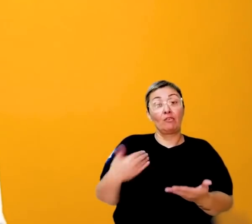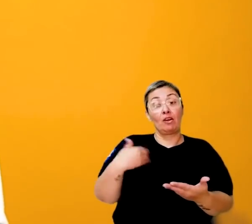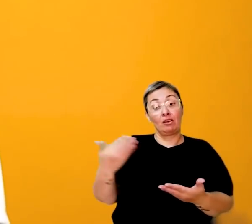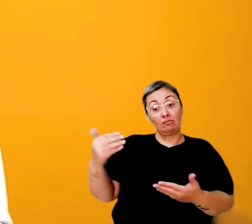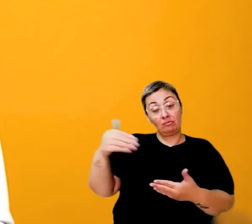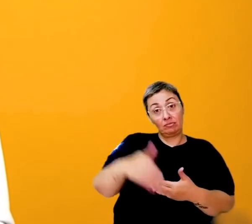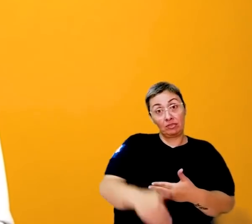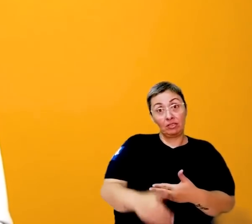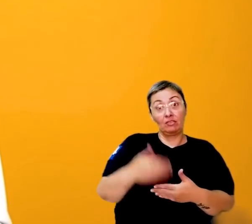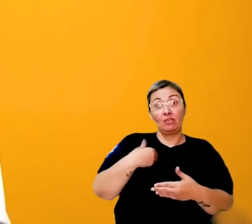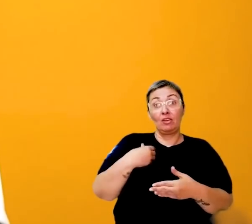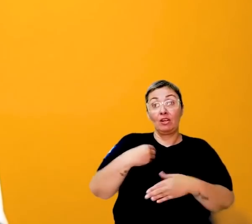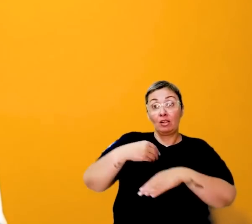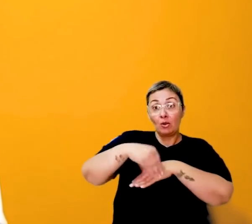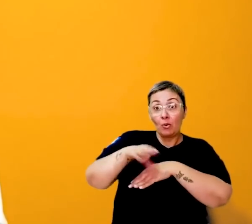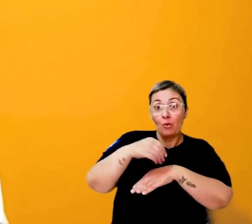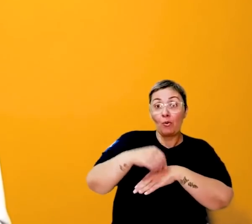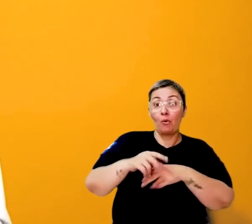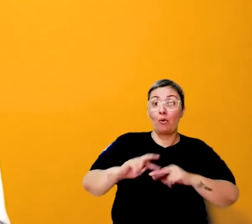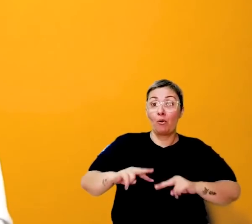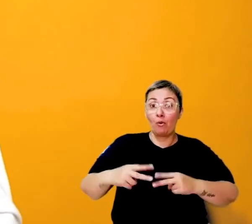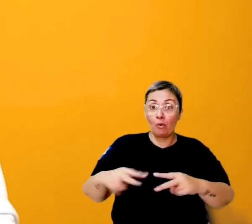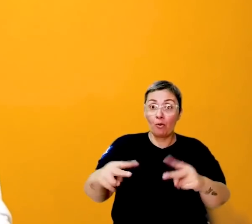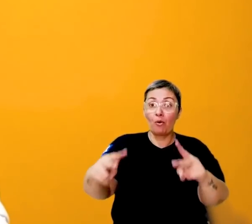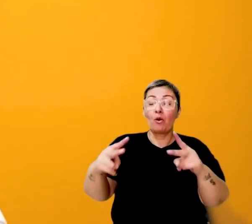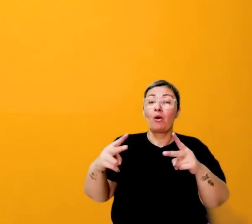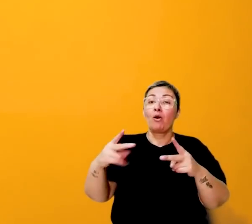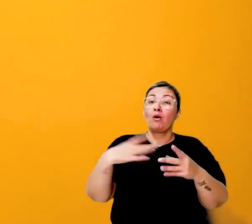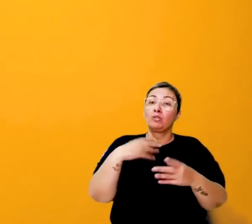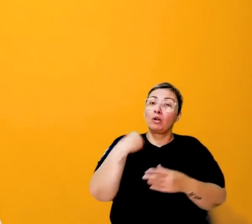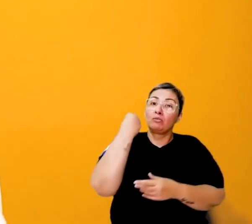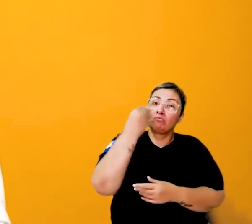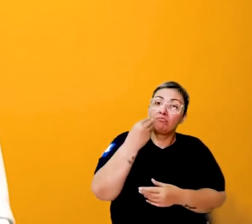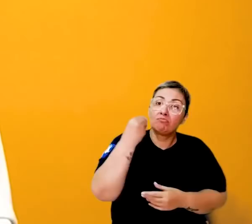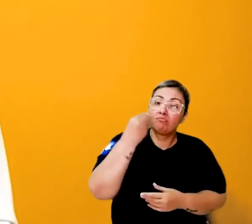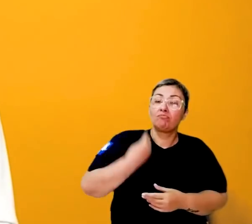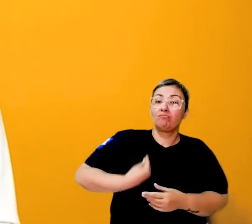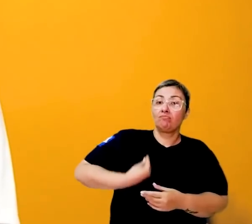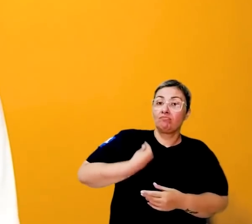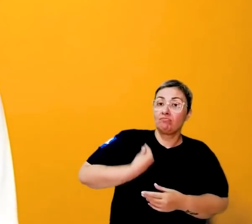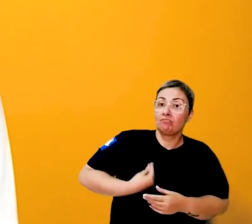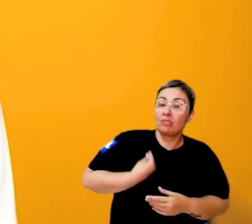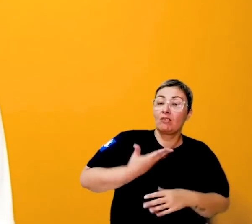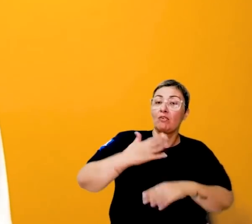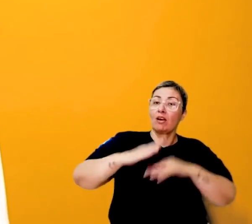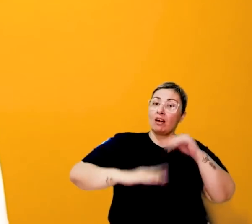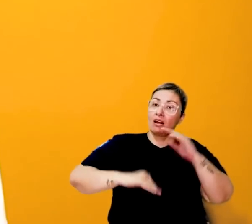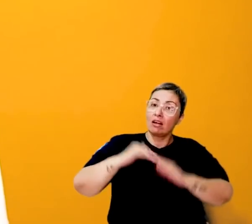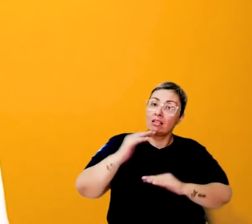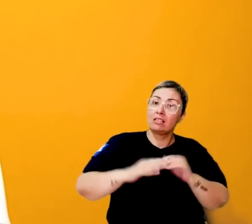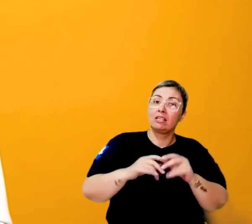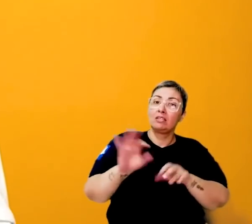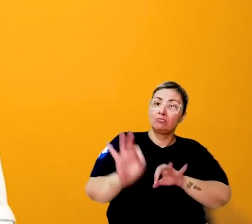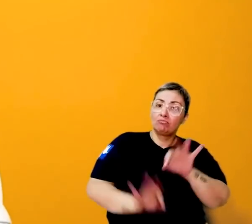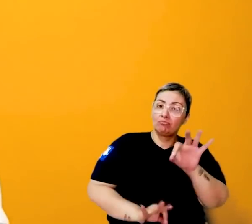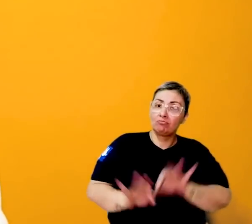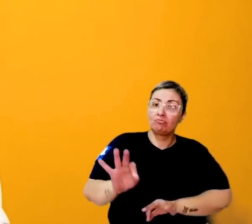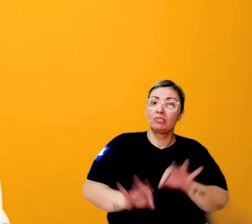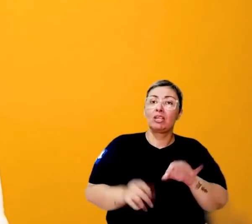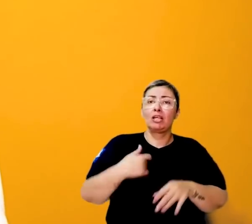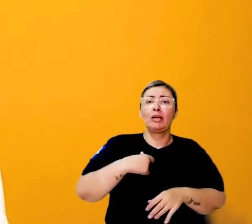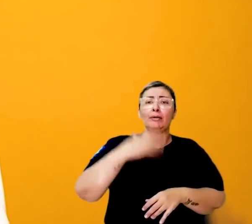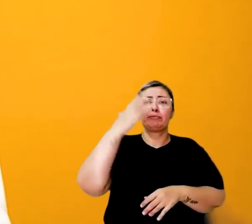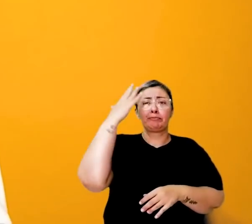aqui também compartilhar com vocês um pouquinho da minha vivência, um pouquinho das atividades que eu realizo e que